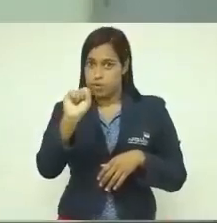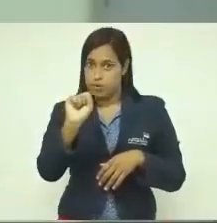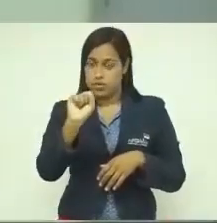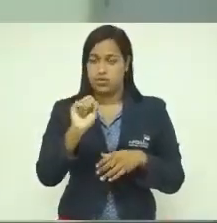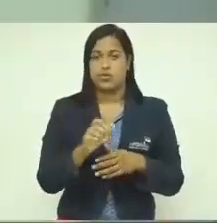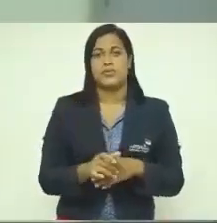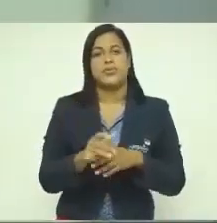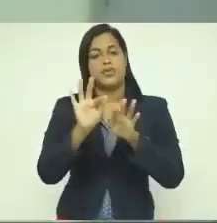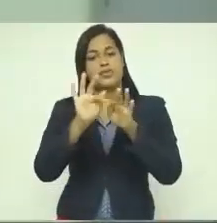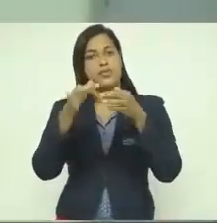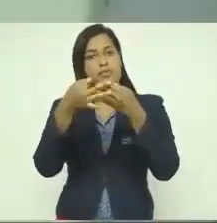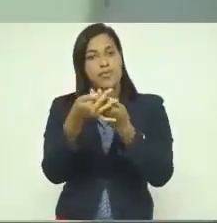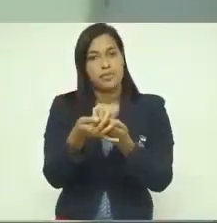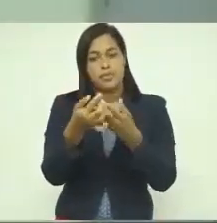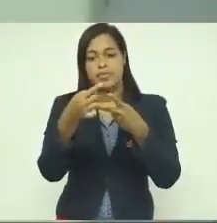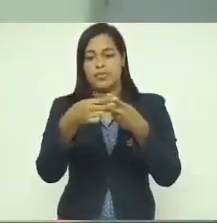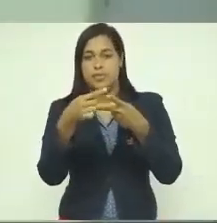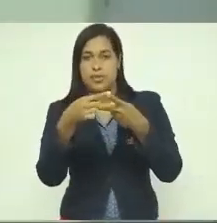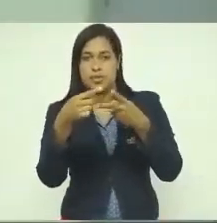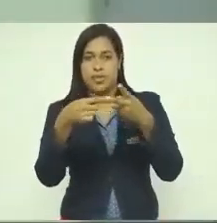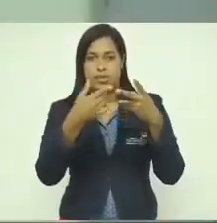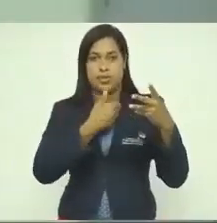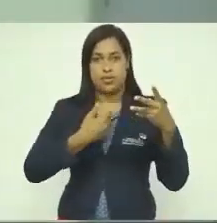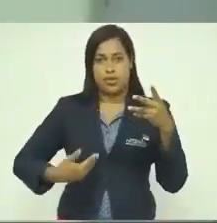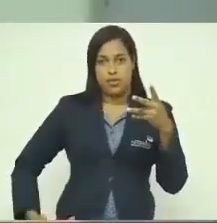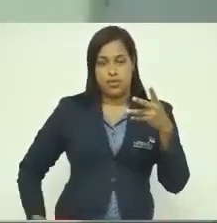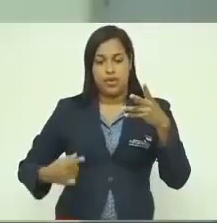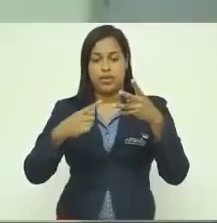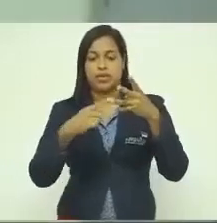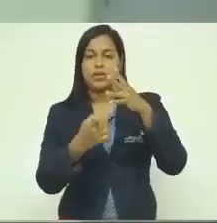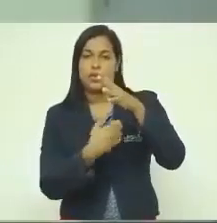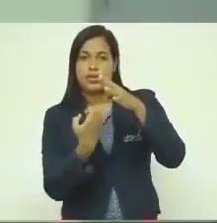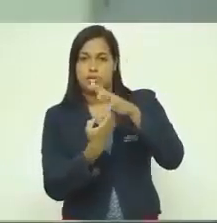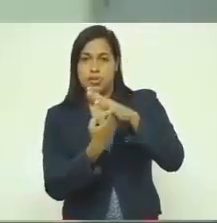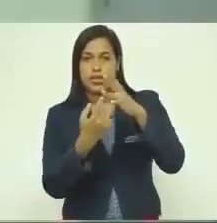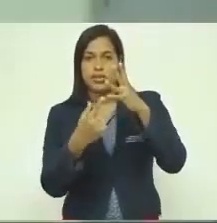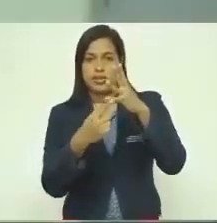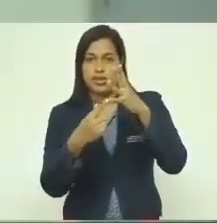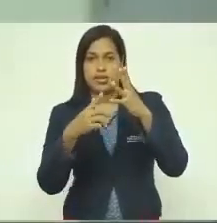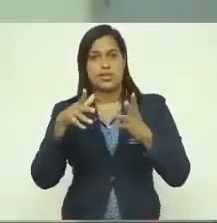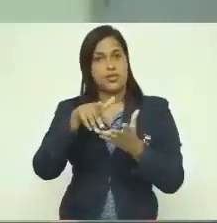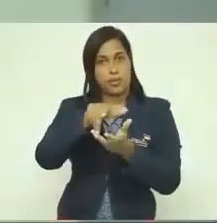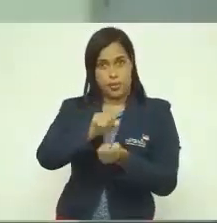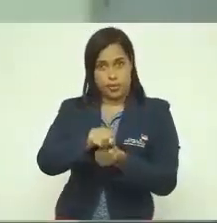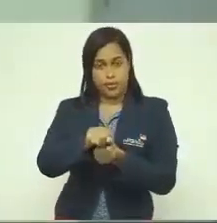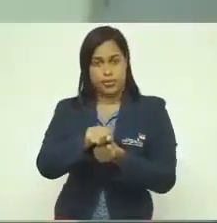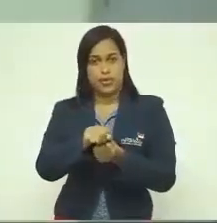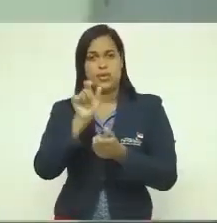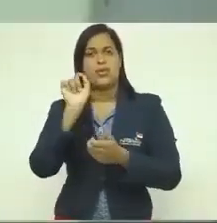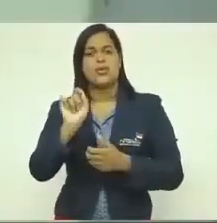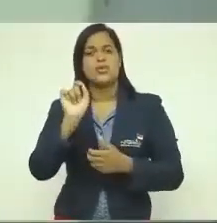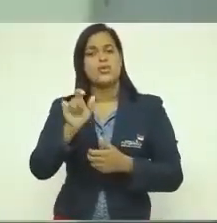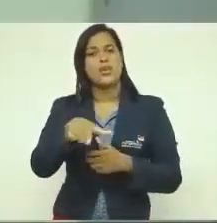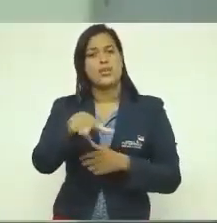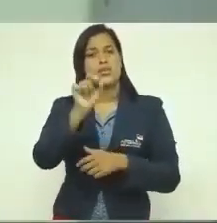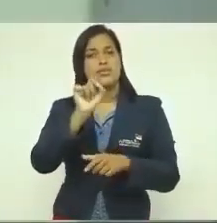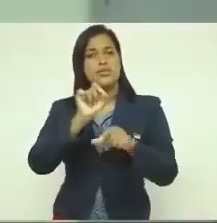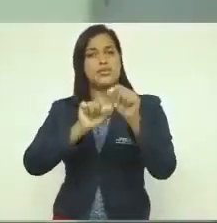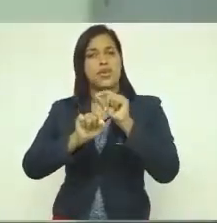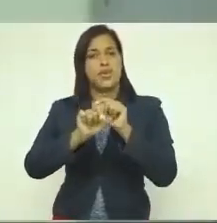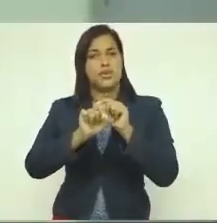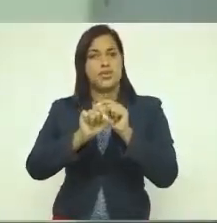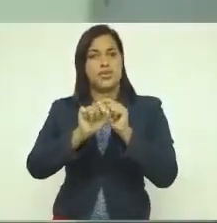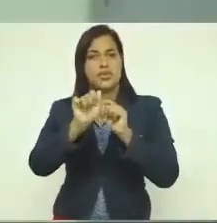famílias, as empresas, o governo e o resto do mundo. E o que é que define